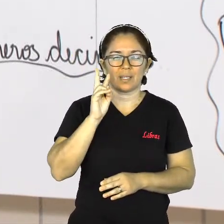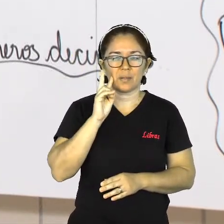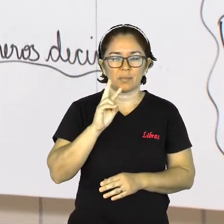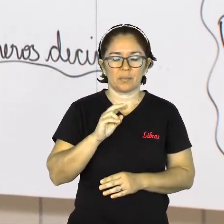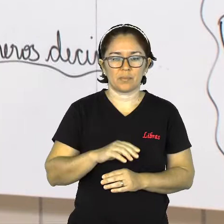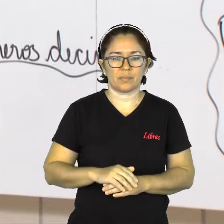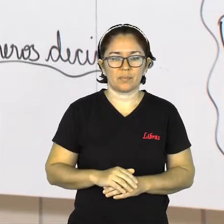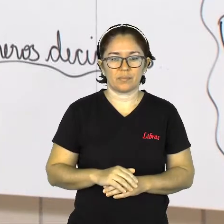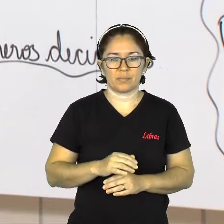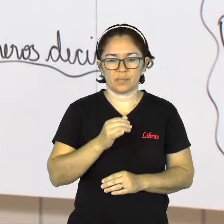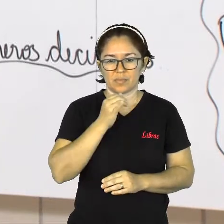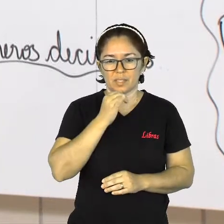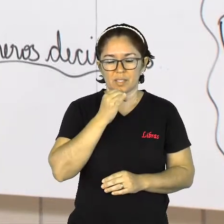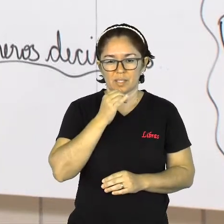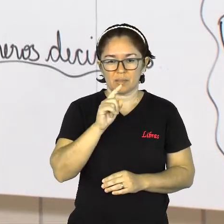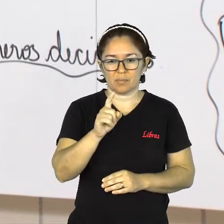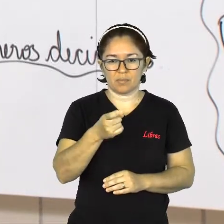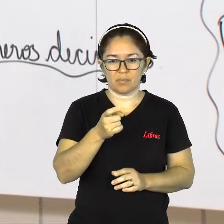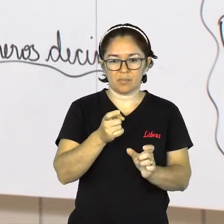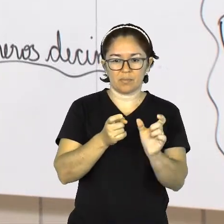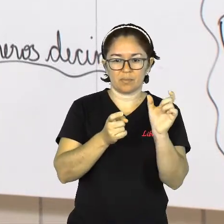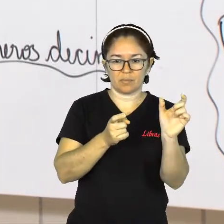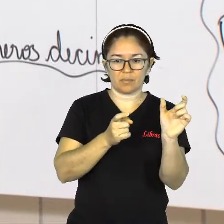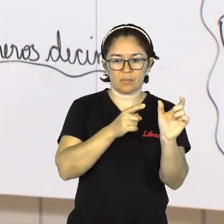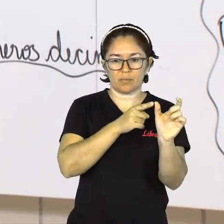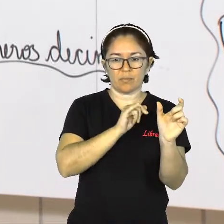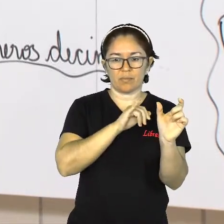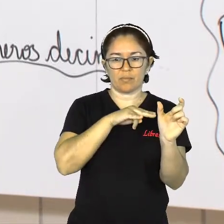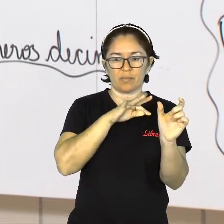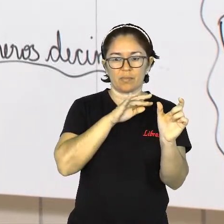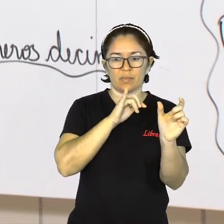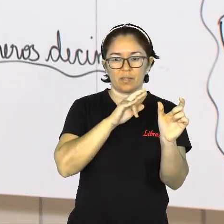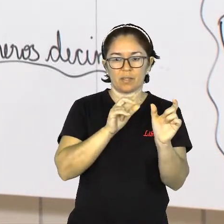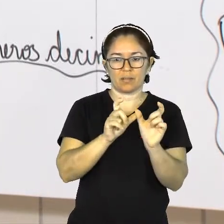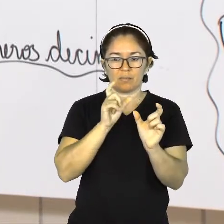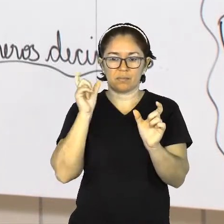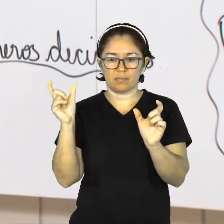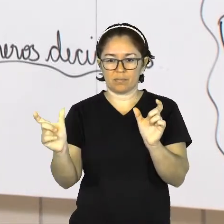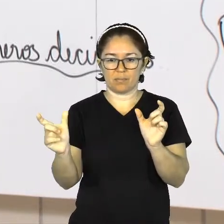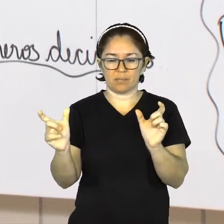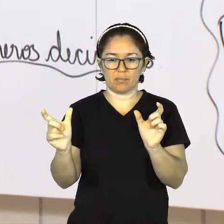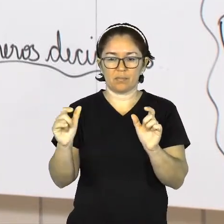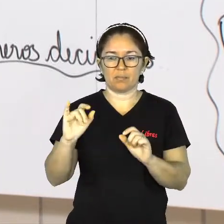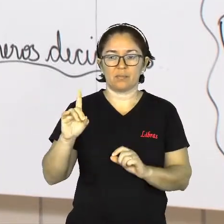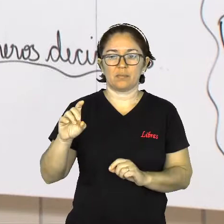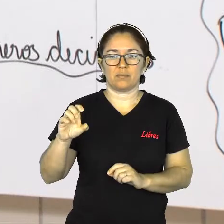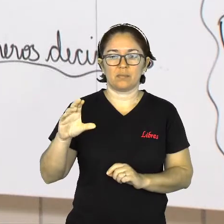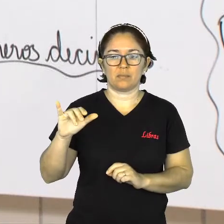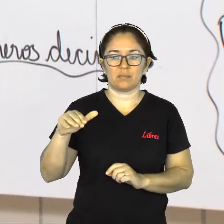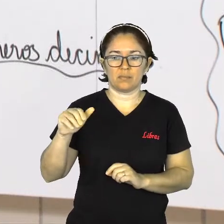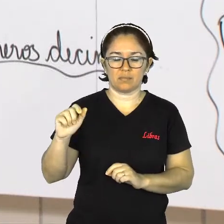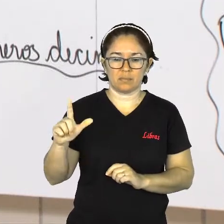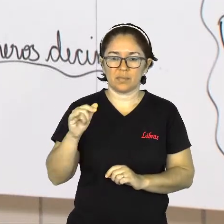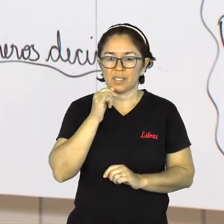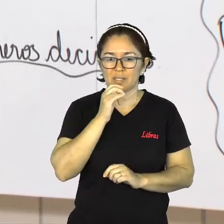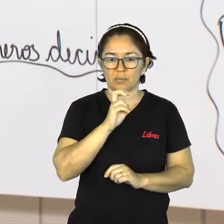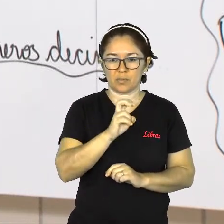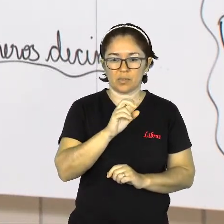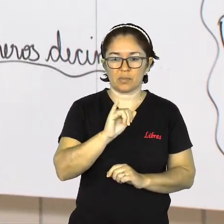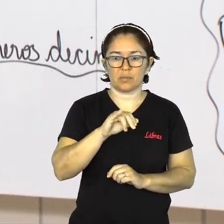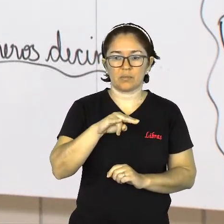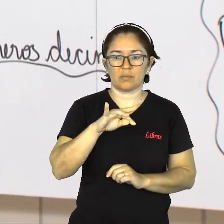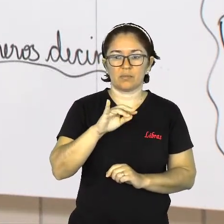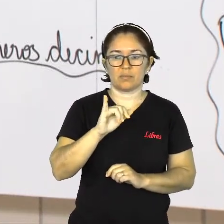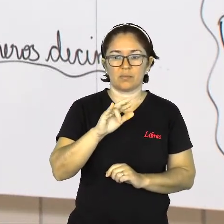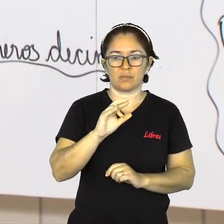Tinha a parte inteira e a parte decimal. Eu tenho, então, 5 inteiros e